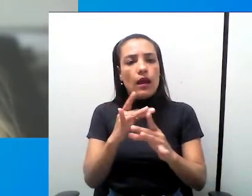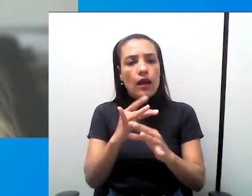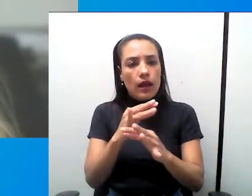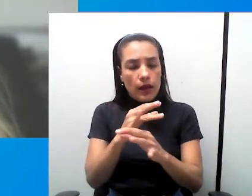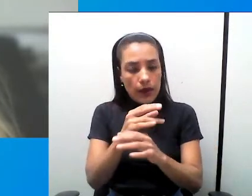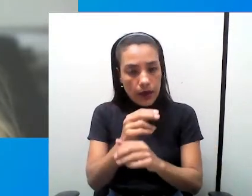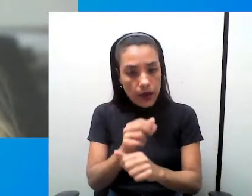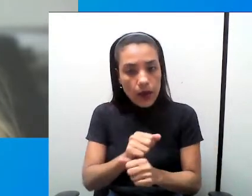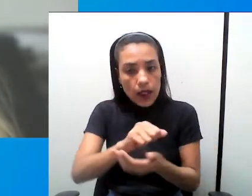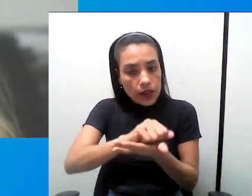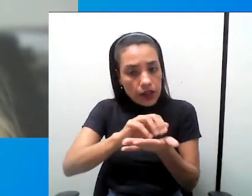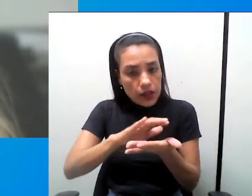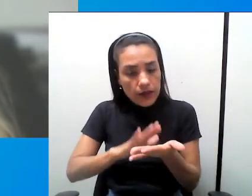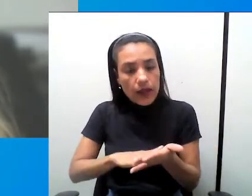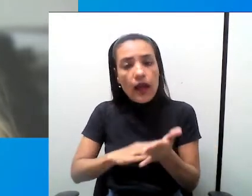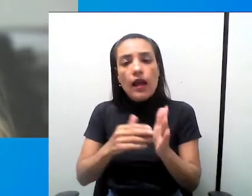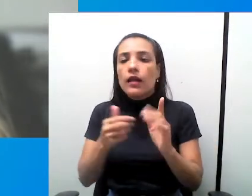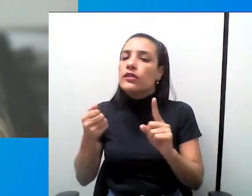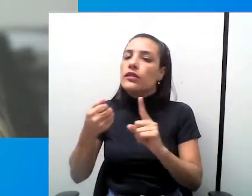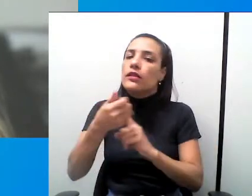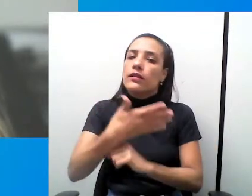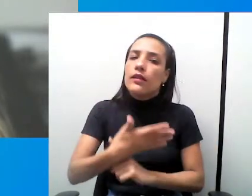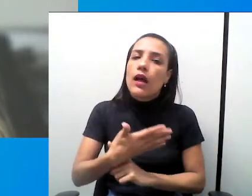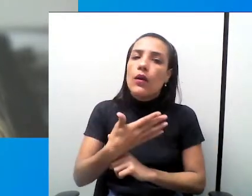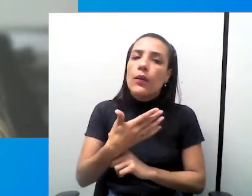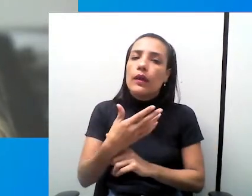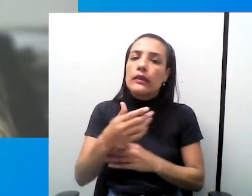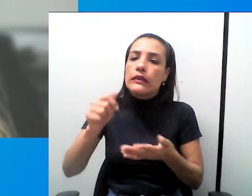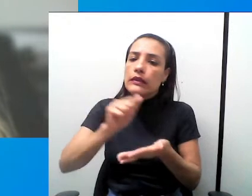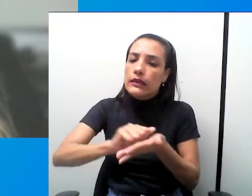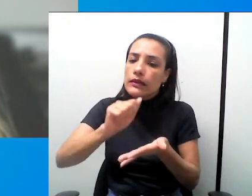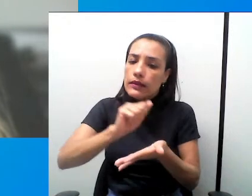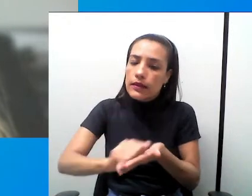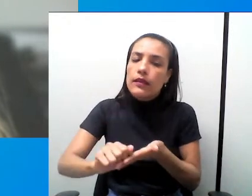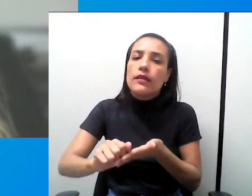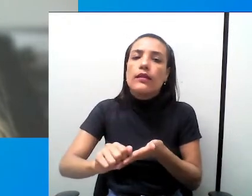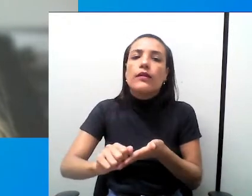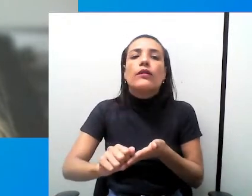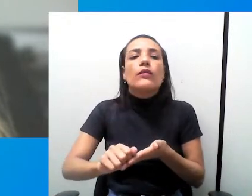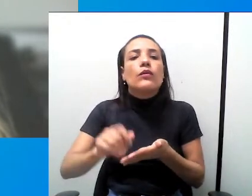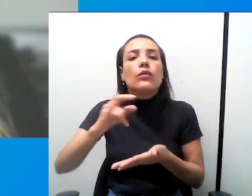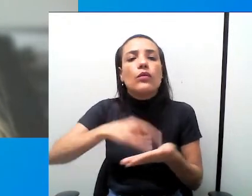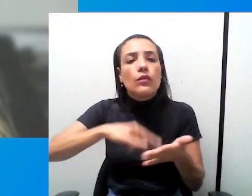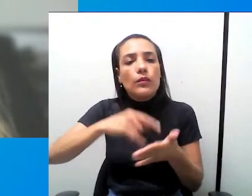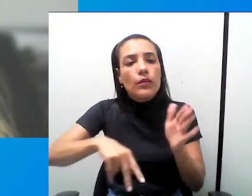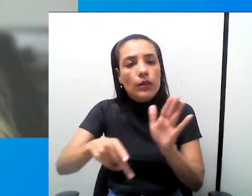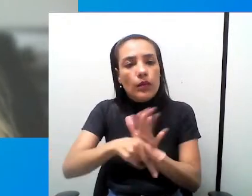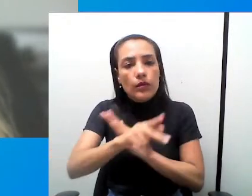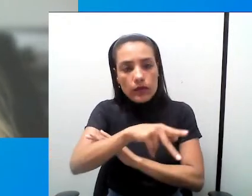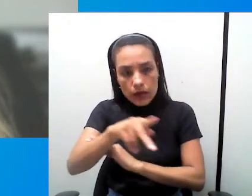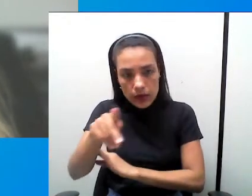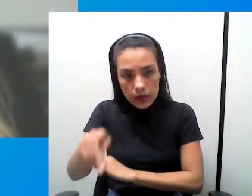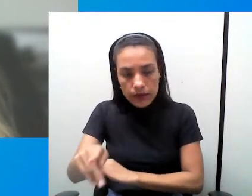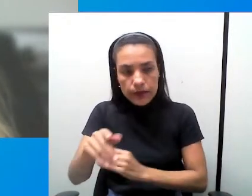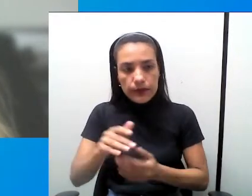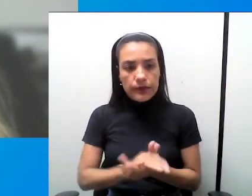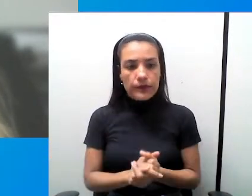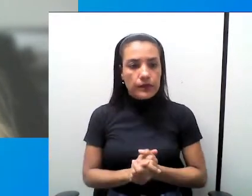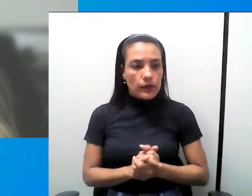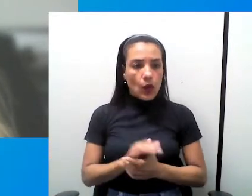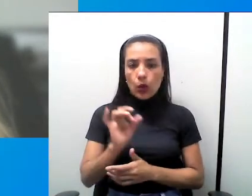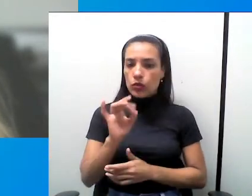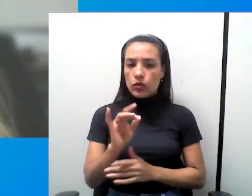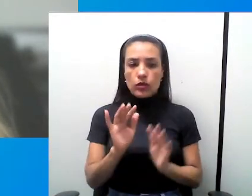atividade de extensão e registrada na rádio dos professores. Né? No mais, até o momento nós tivemos